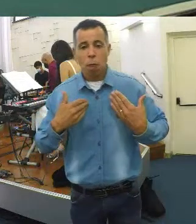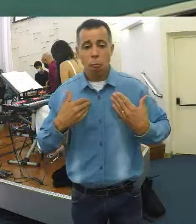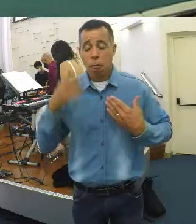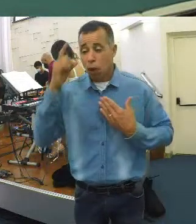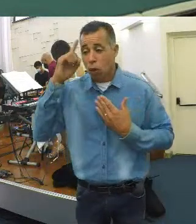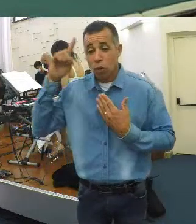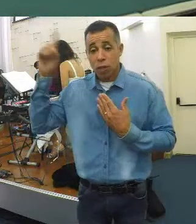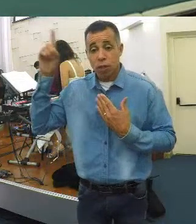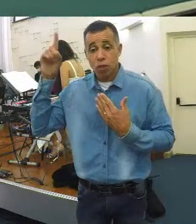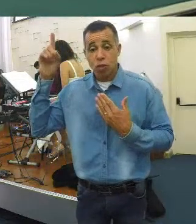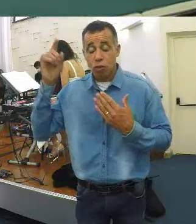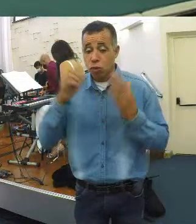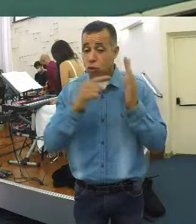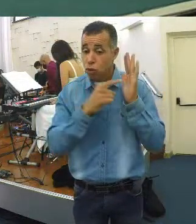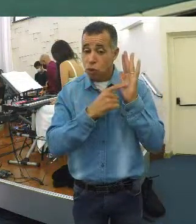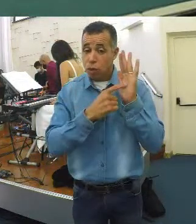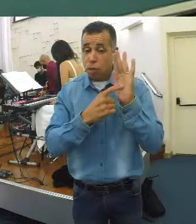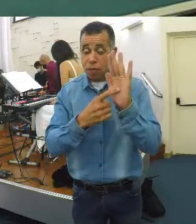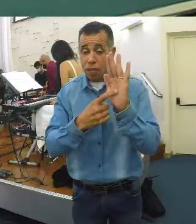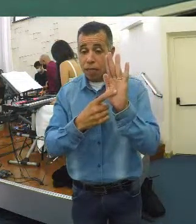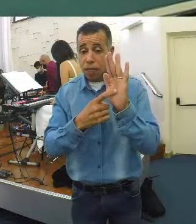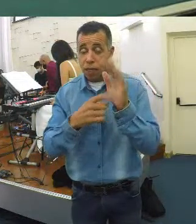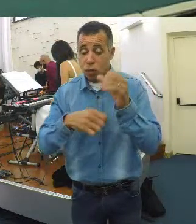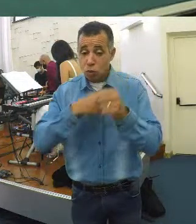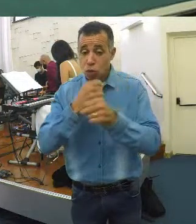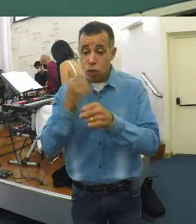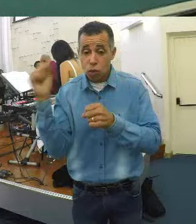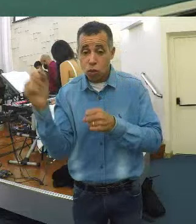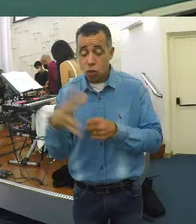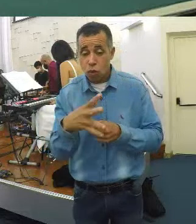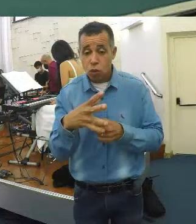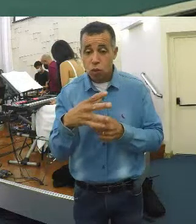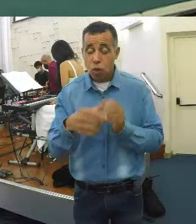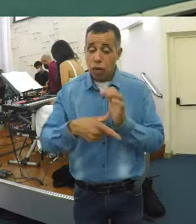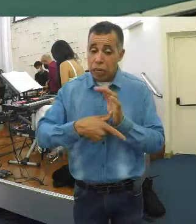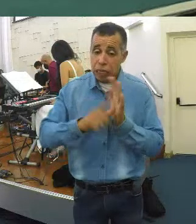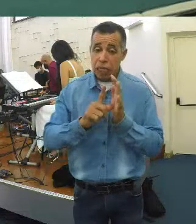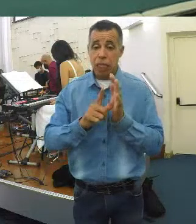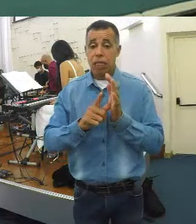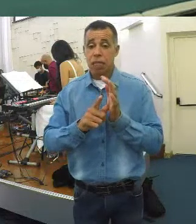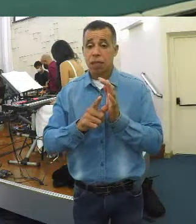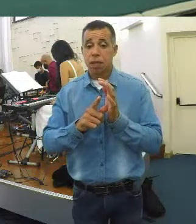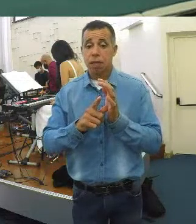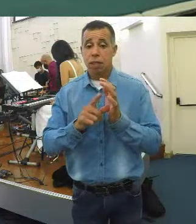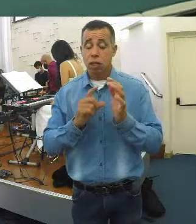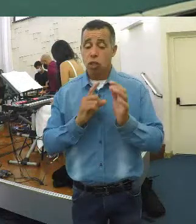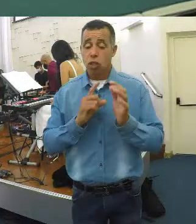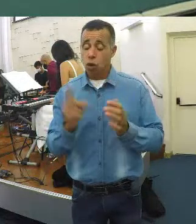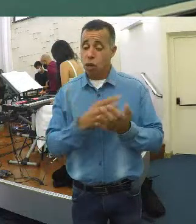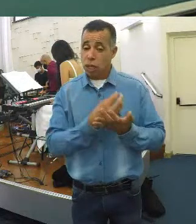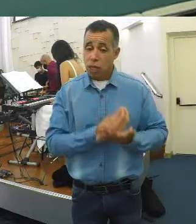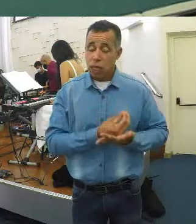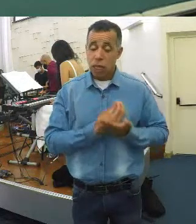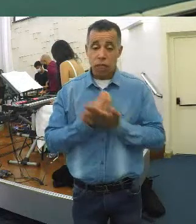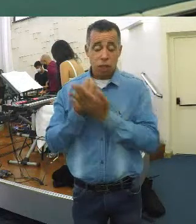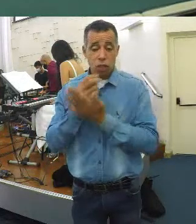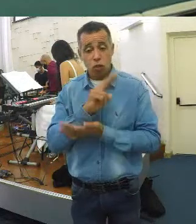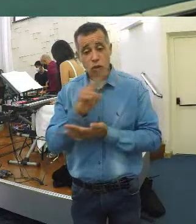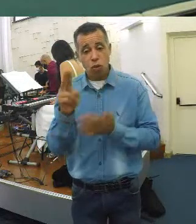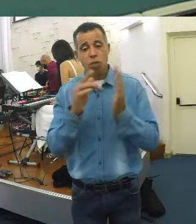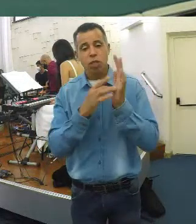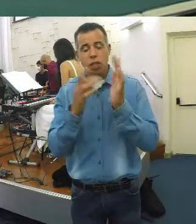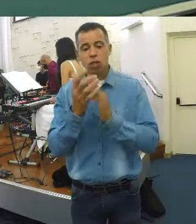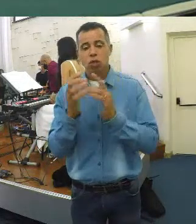nós apresentamos esse novo ano em Tuas mãos, mas antes de tudo, nossas vidas, em nome de Jesus.